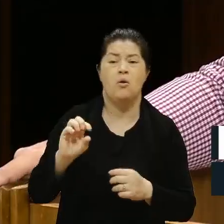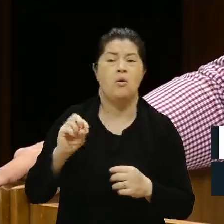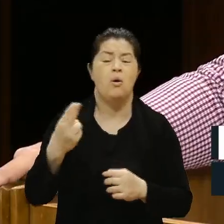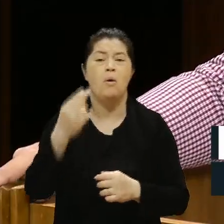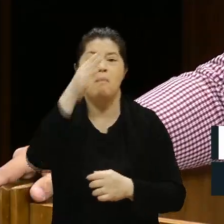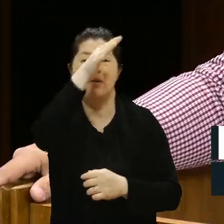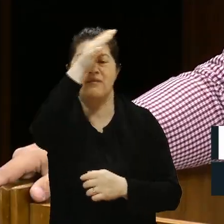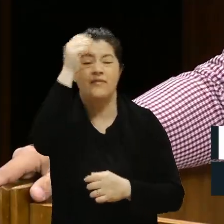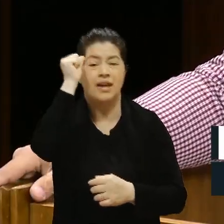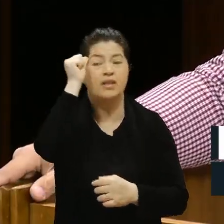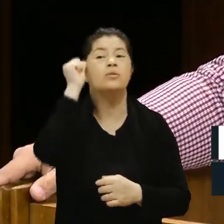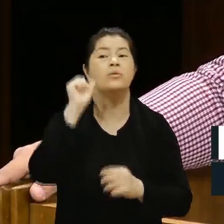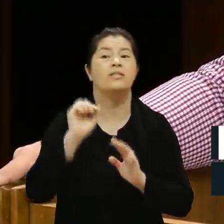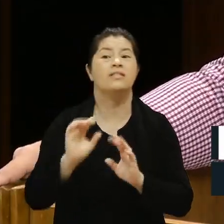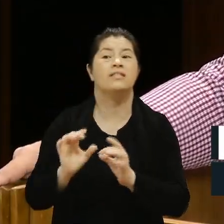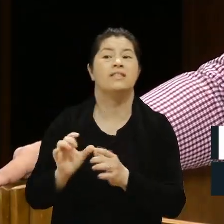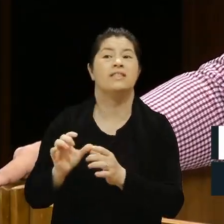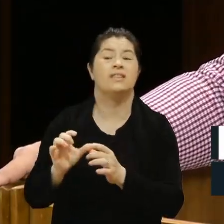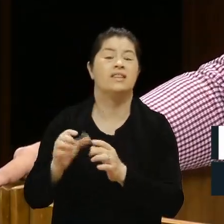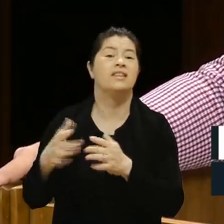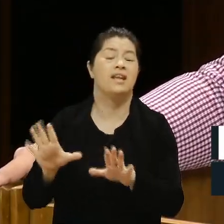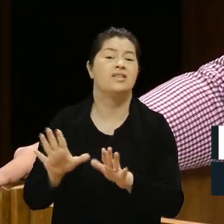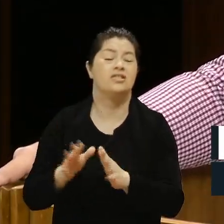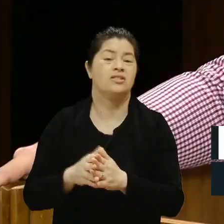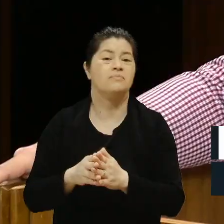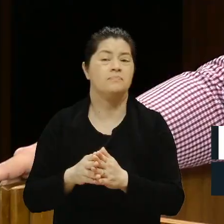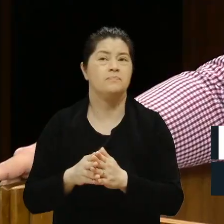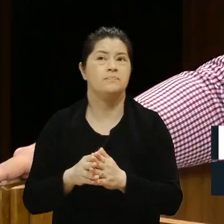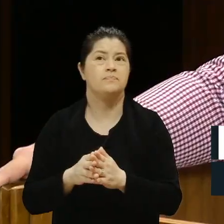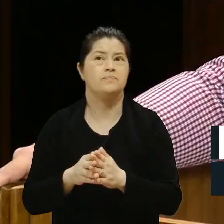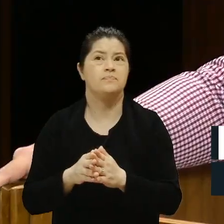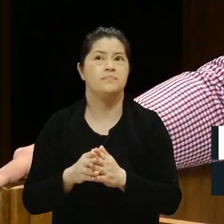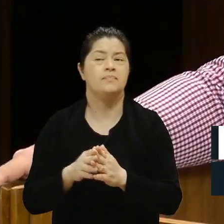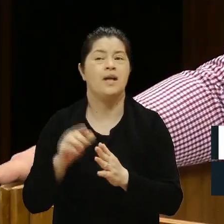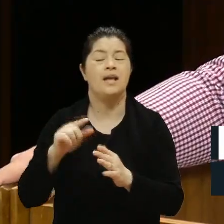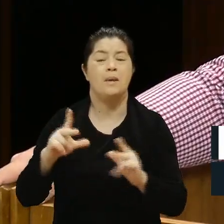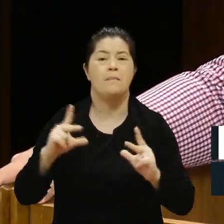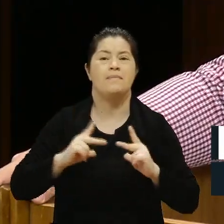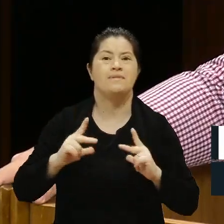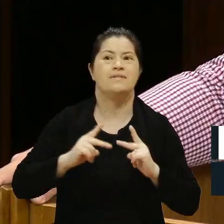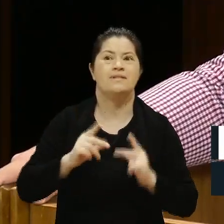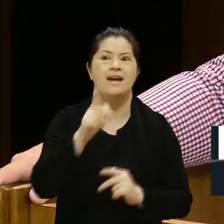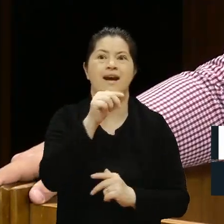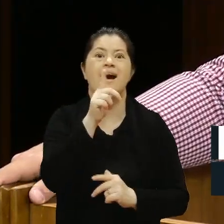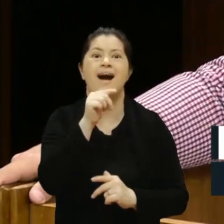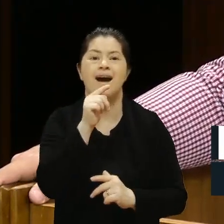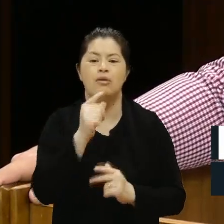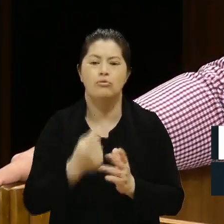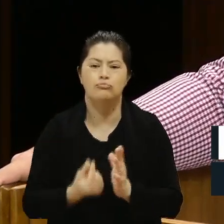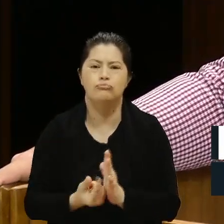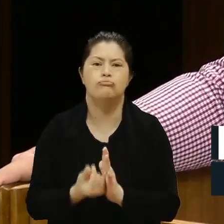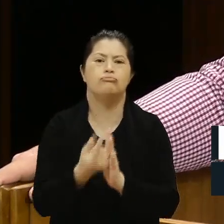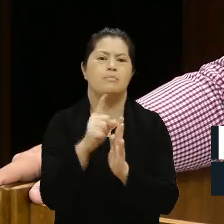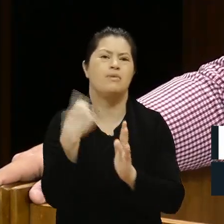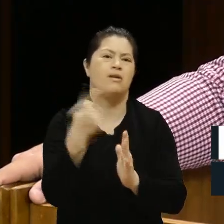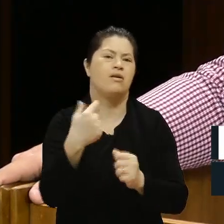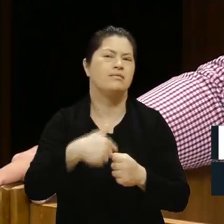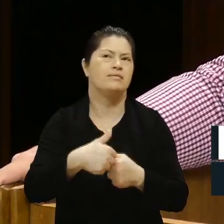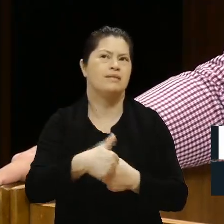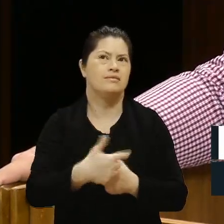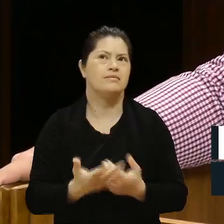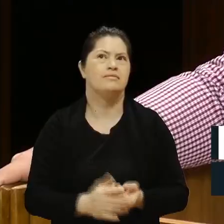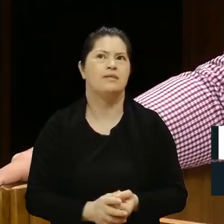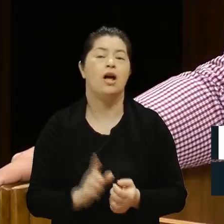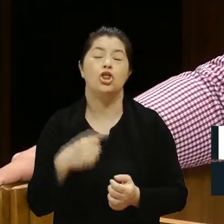em permitir uma suposta privatização da água em Caxias, nos custará muito dinheiro. Então,